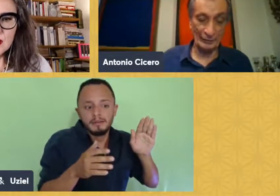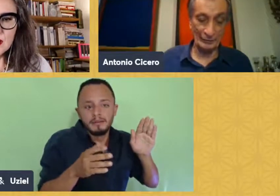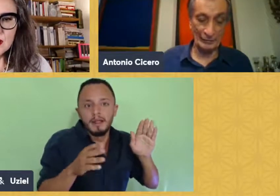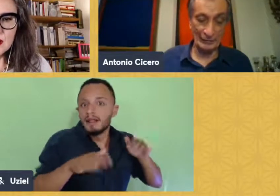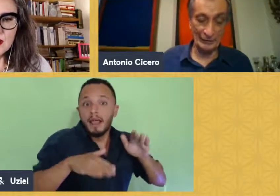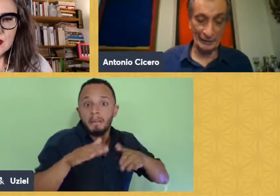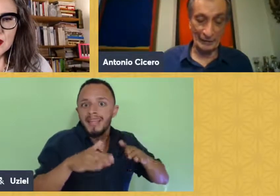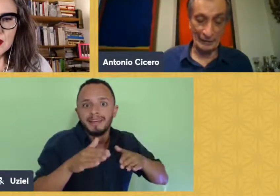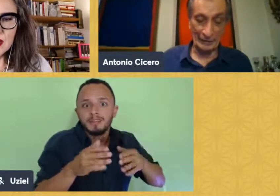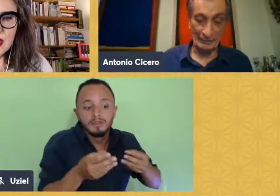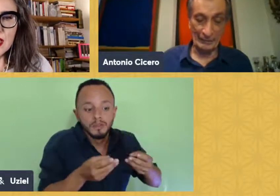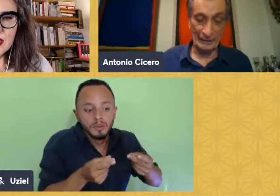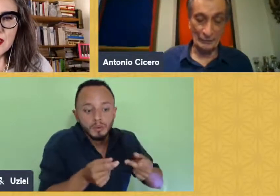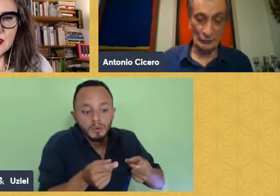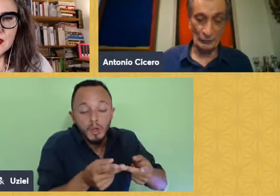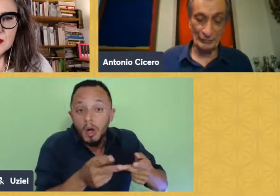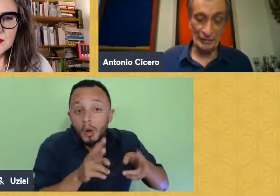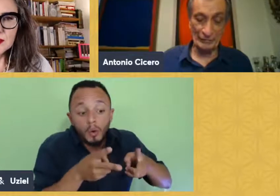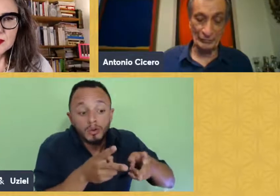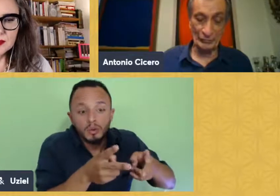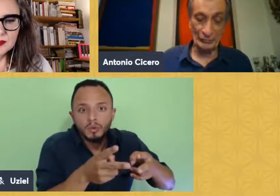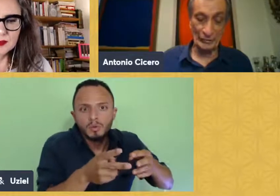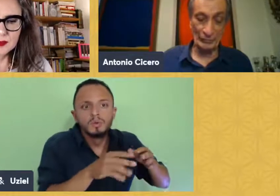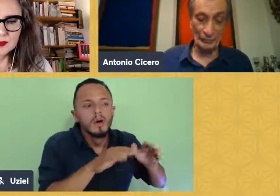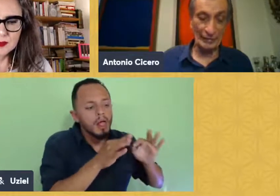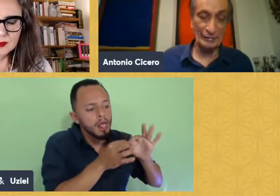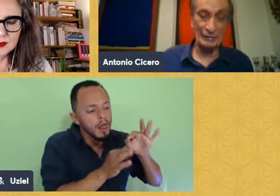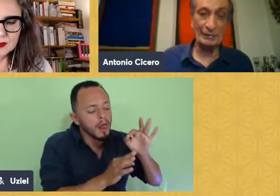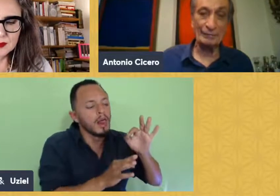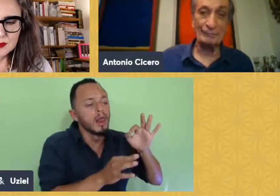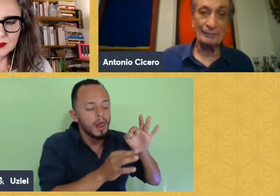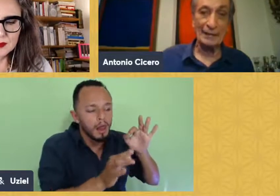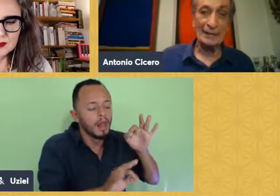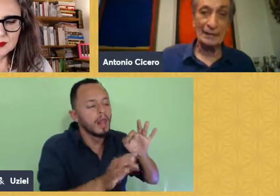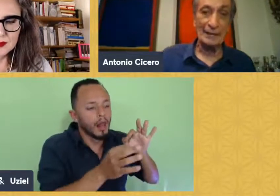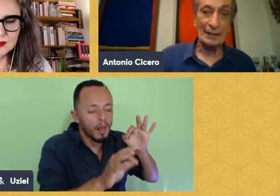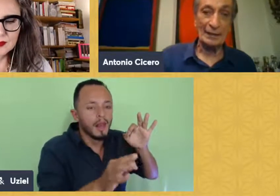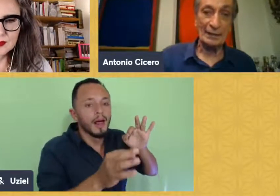o momento de ler. Mas alguns mais longos realmente